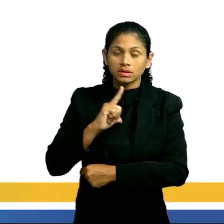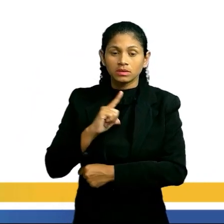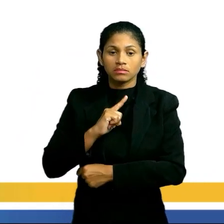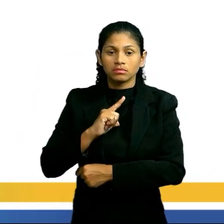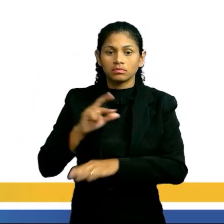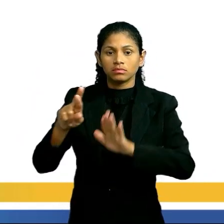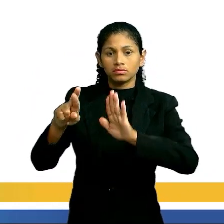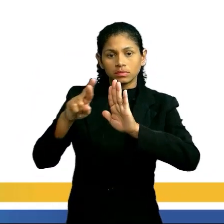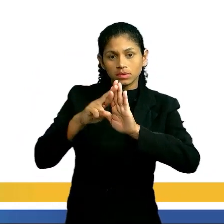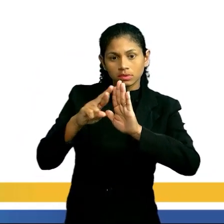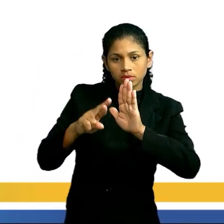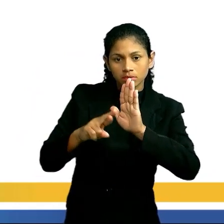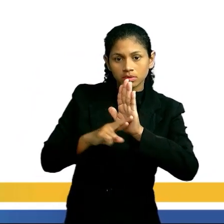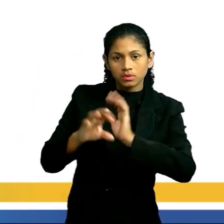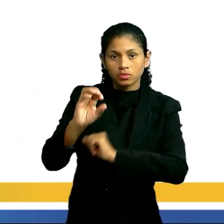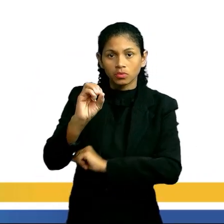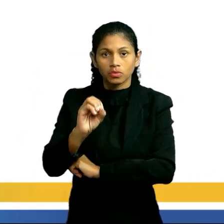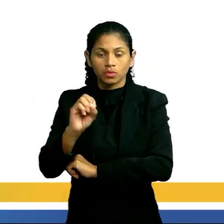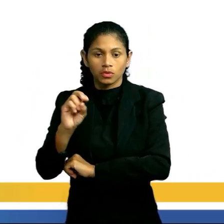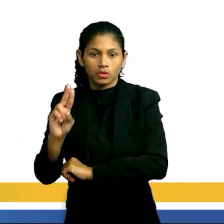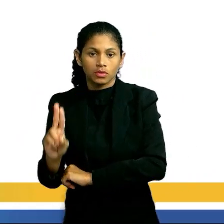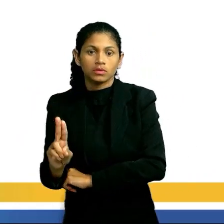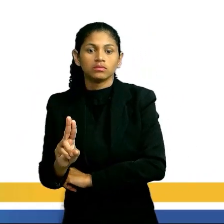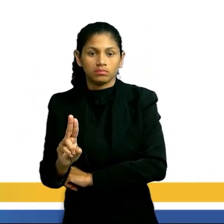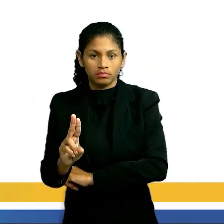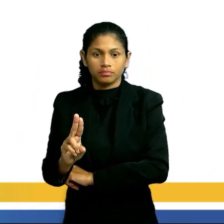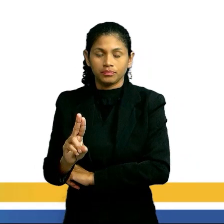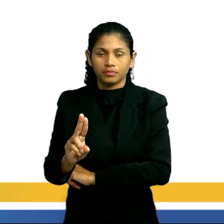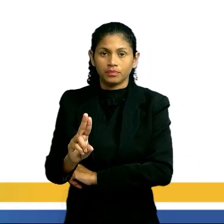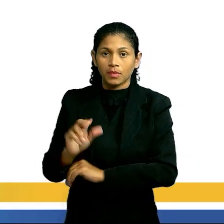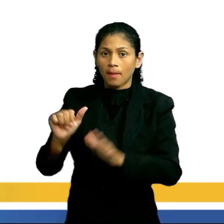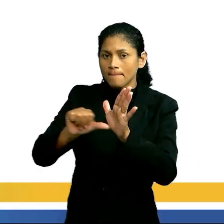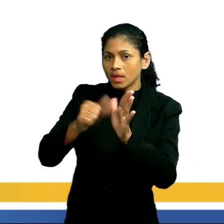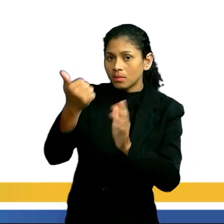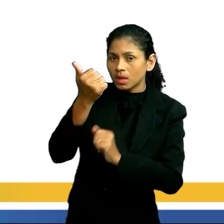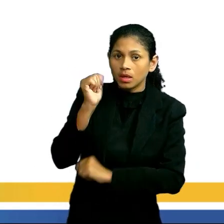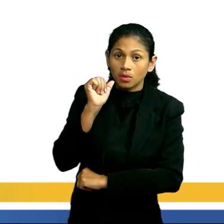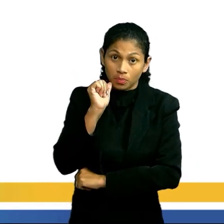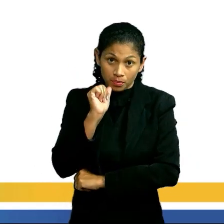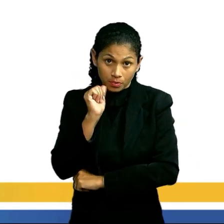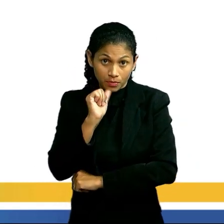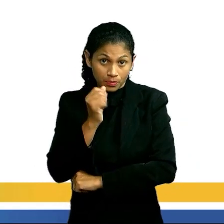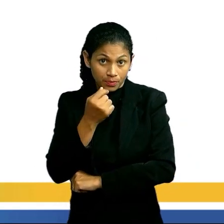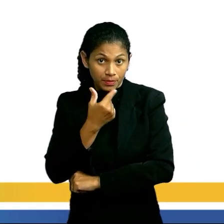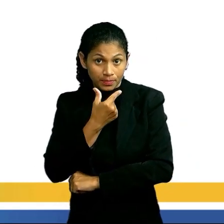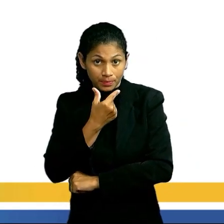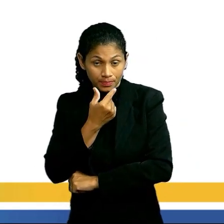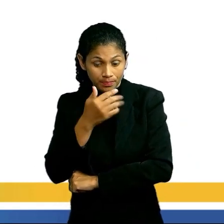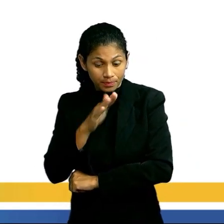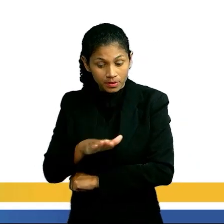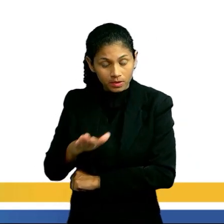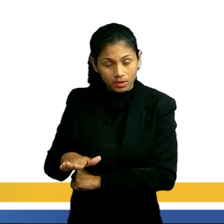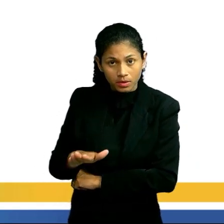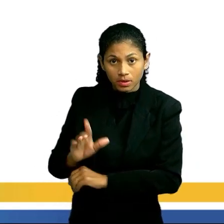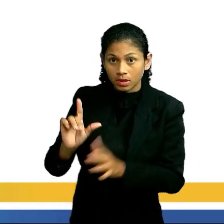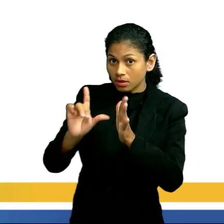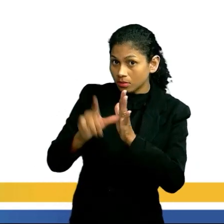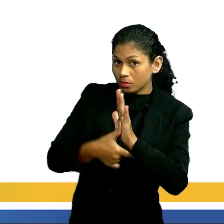1 sobre 4, que é a probabilidade de ele ter primeiro uma menina, depois um menino,